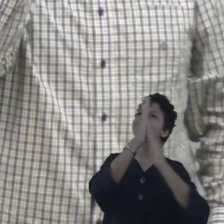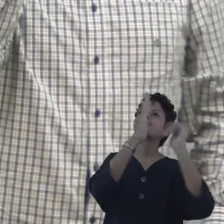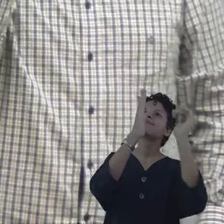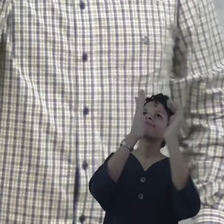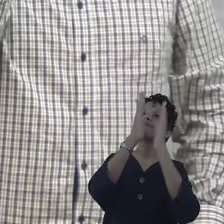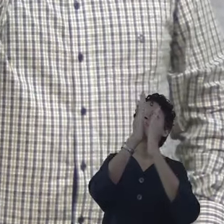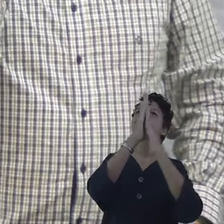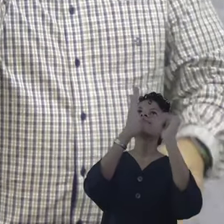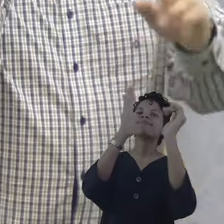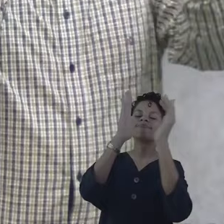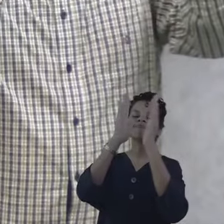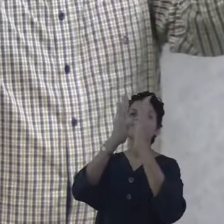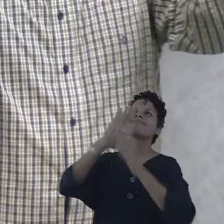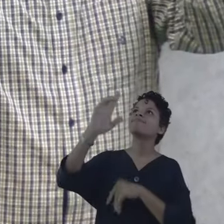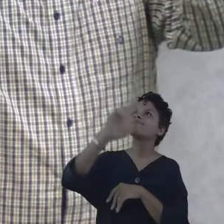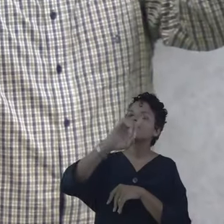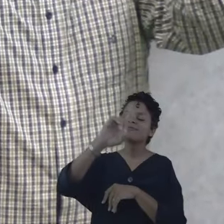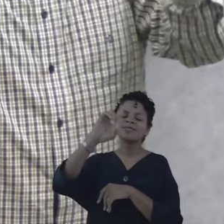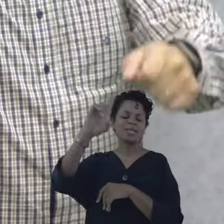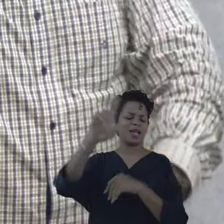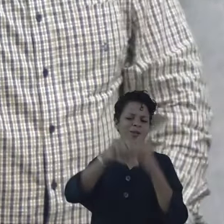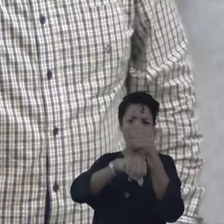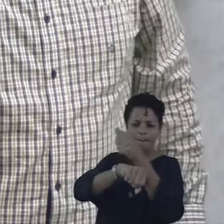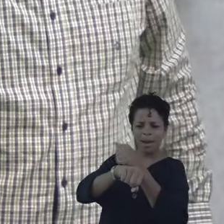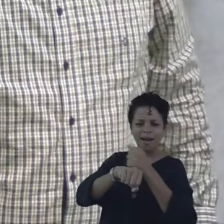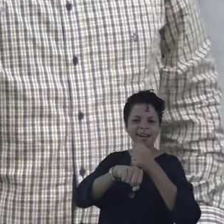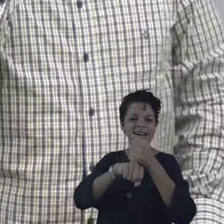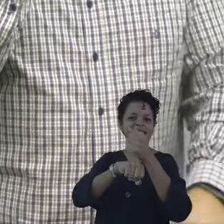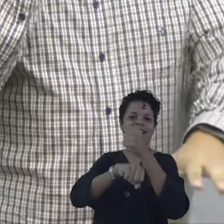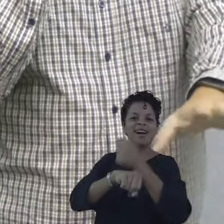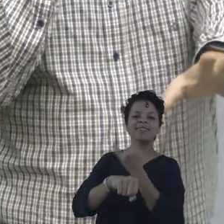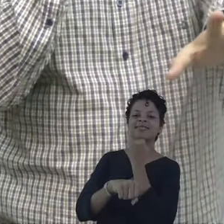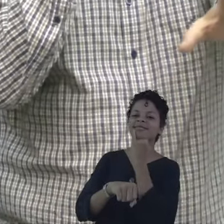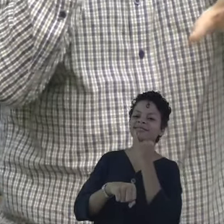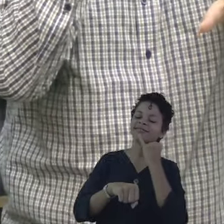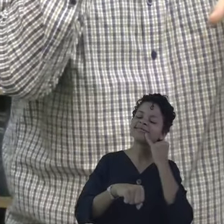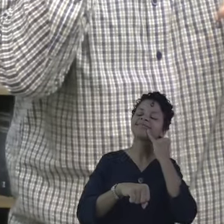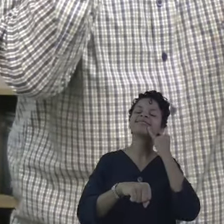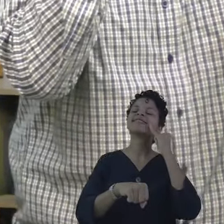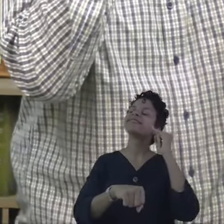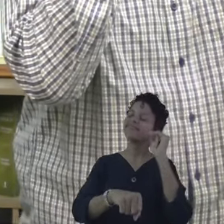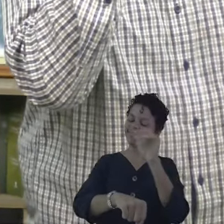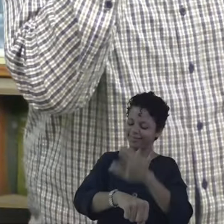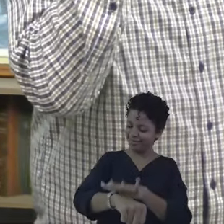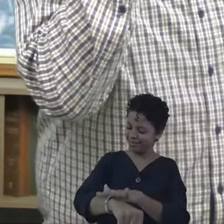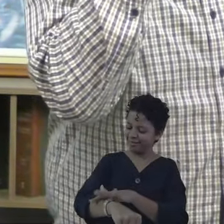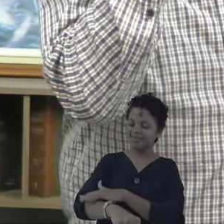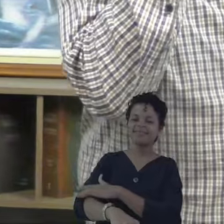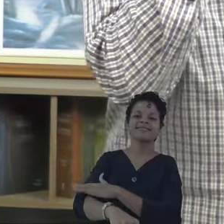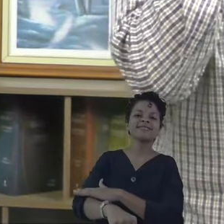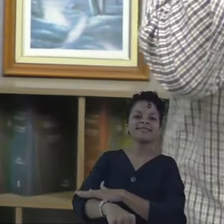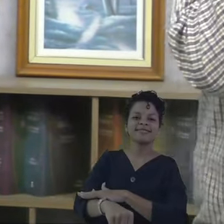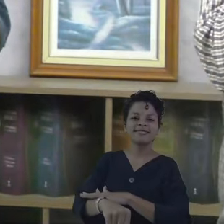Senhor, Deus de Abraão, de Isaac e Jacó,